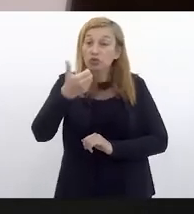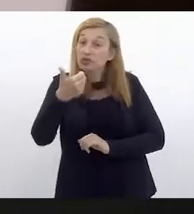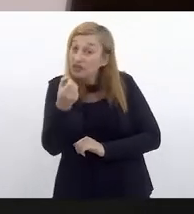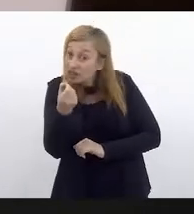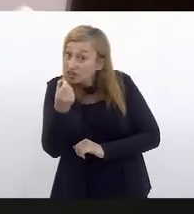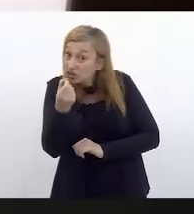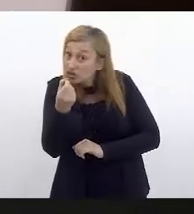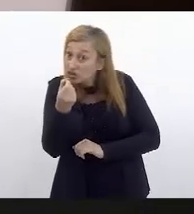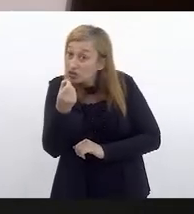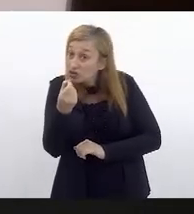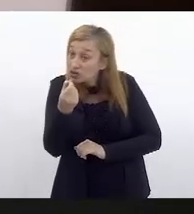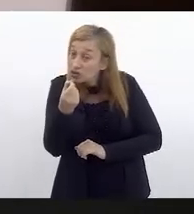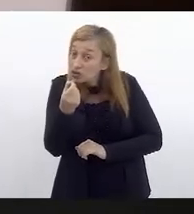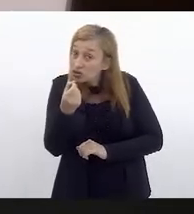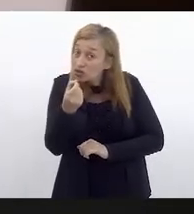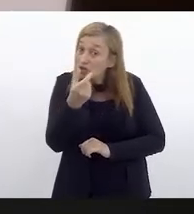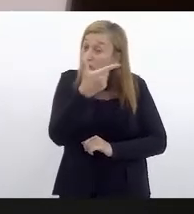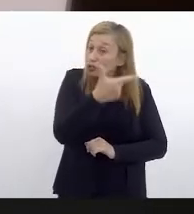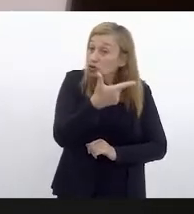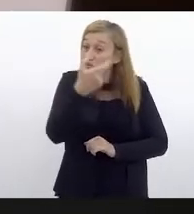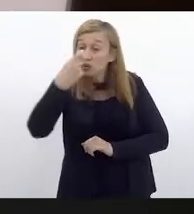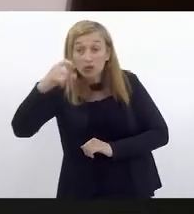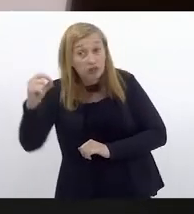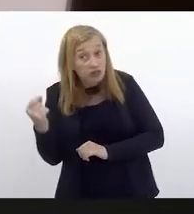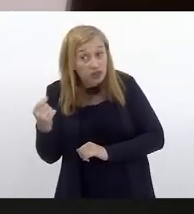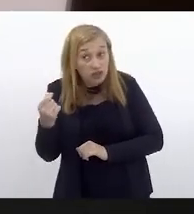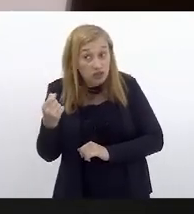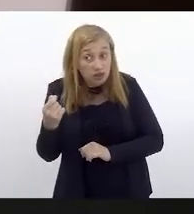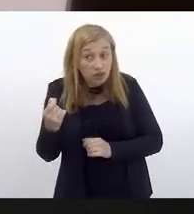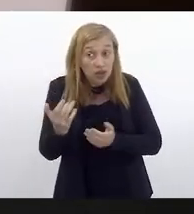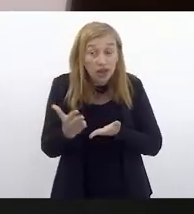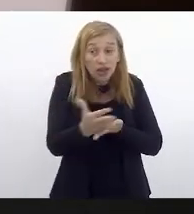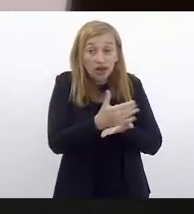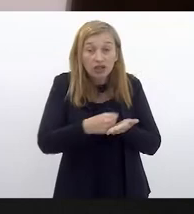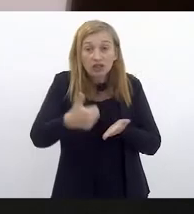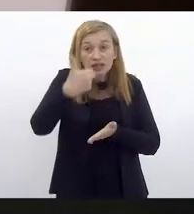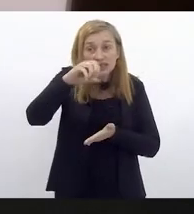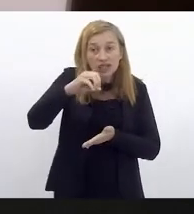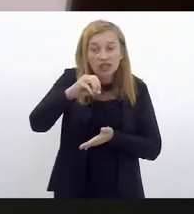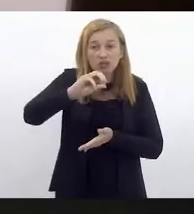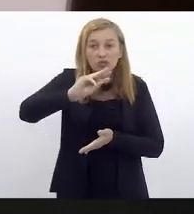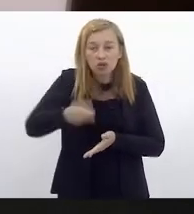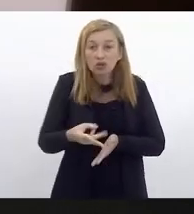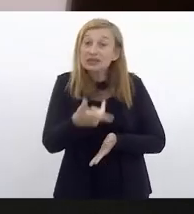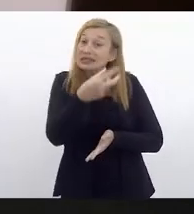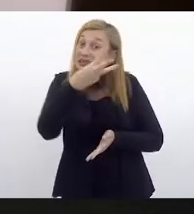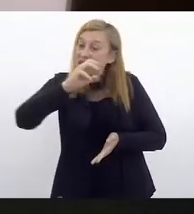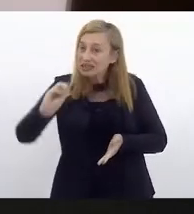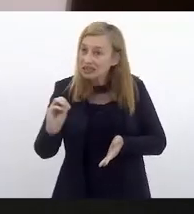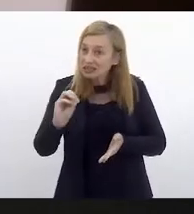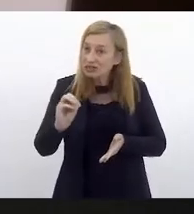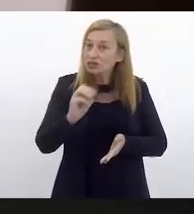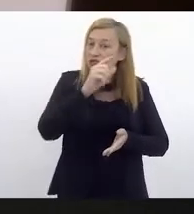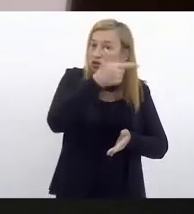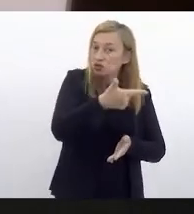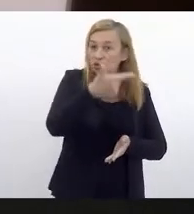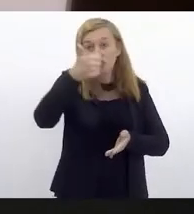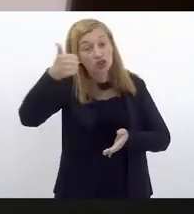2020. 2020, nós arrecadamos 10 bilhões e 300.